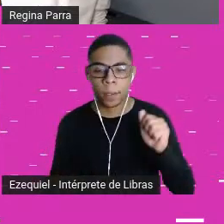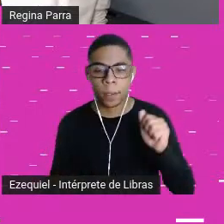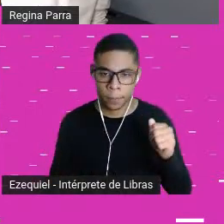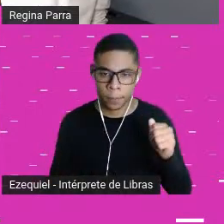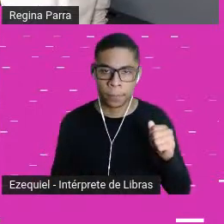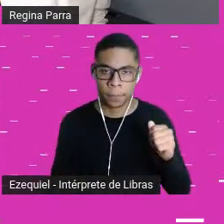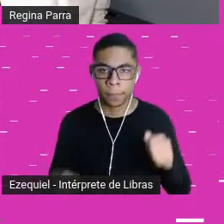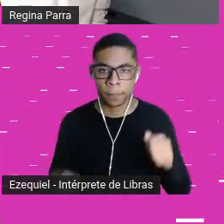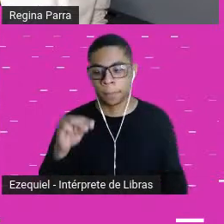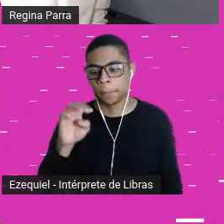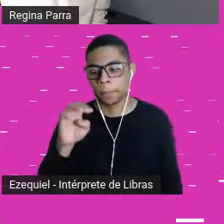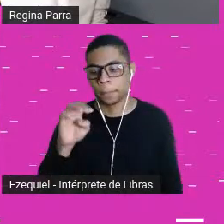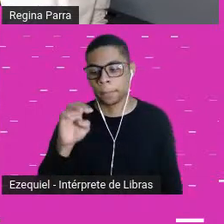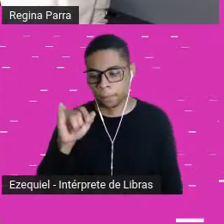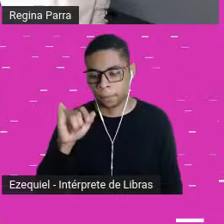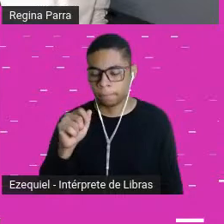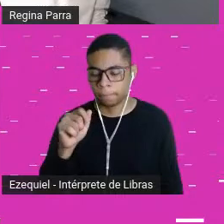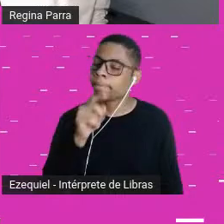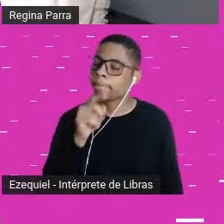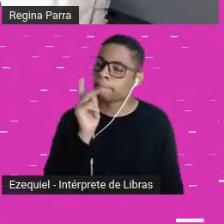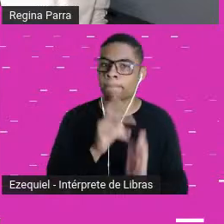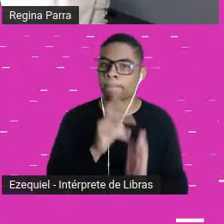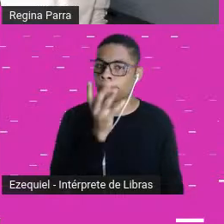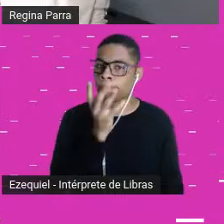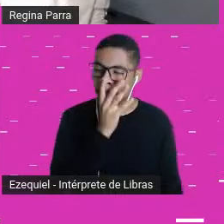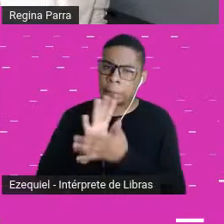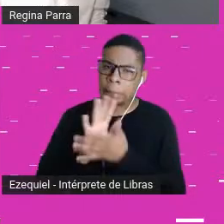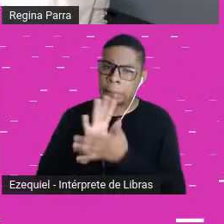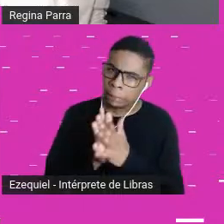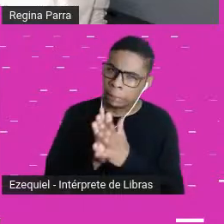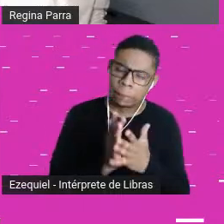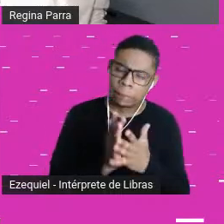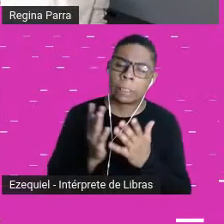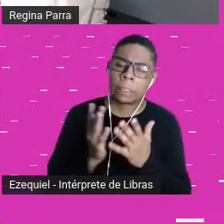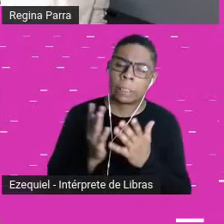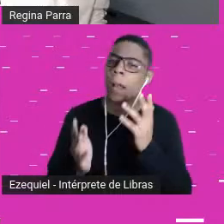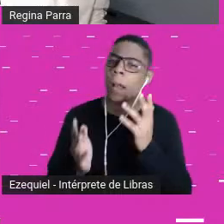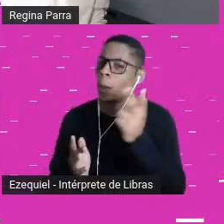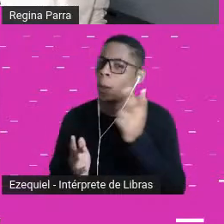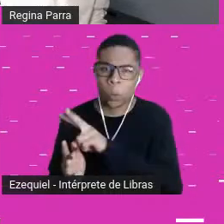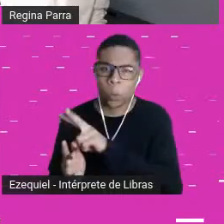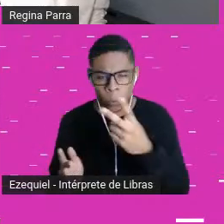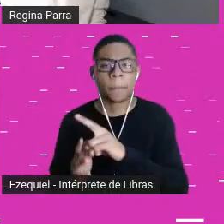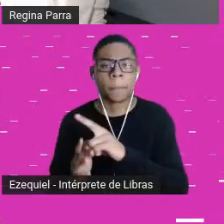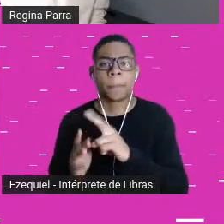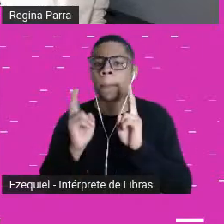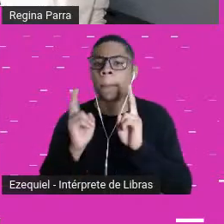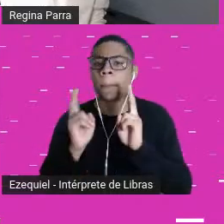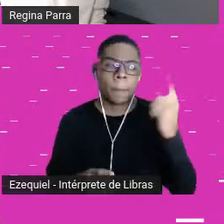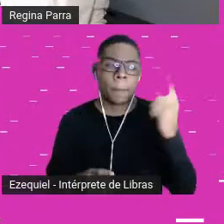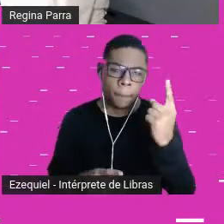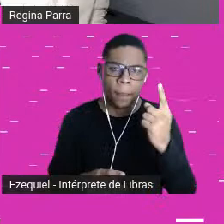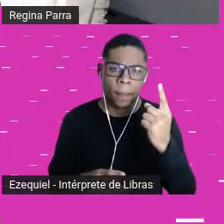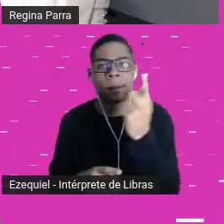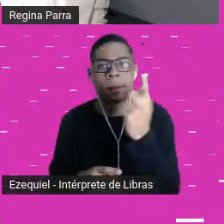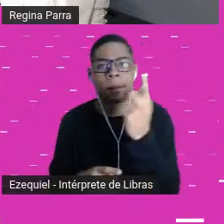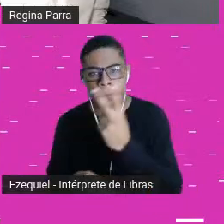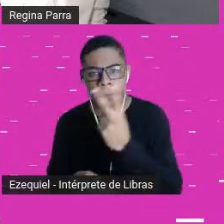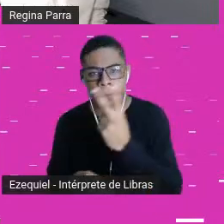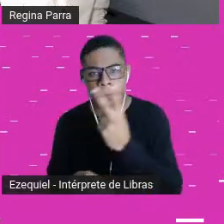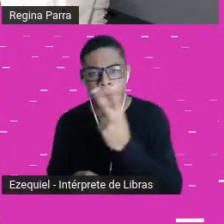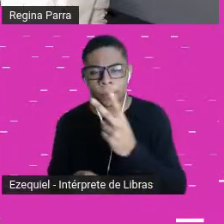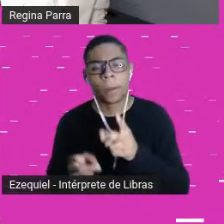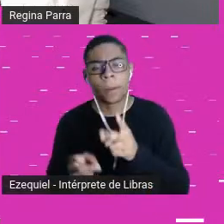realmente assim dilacerante, né? Nas duas versões, mesmo a segunda tendo esse lugar